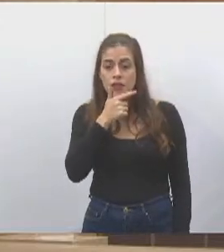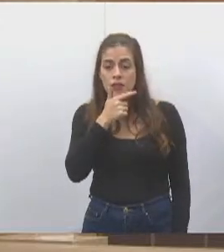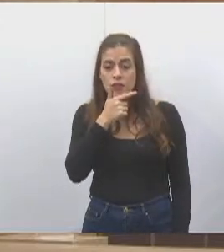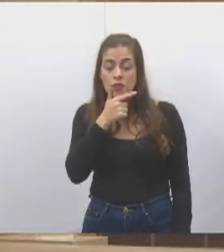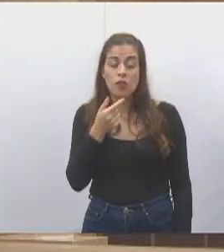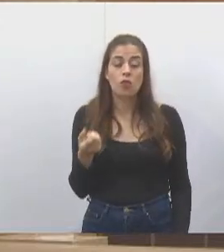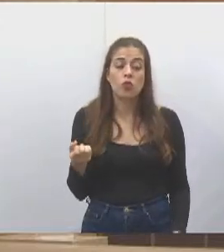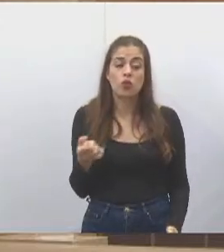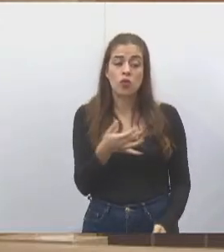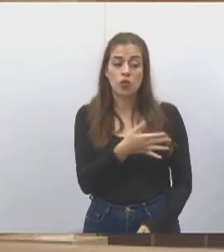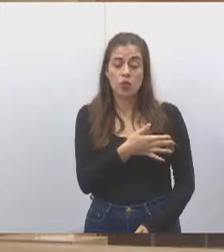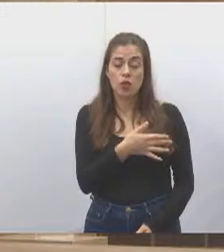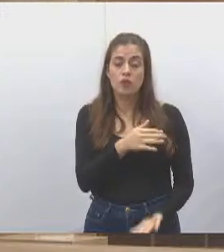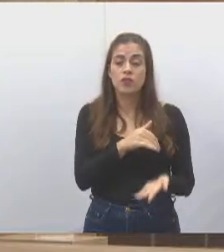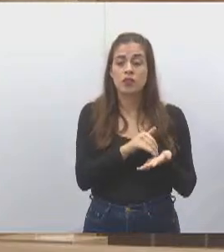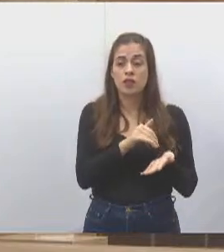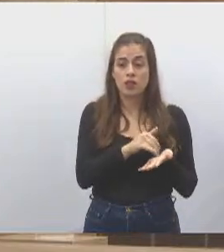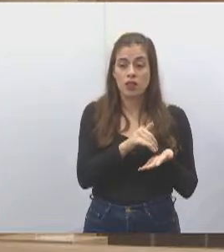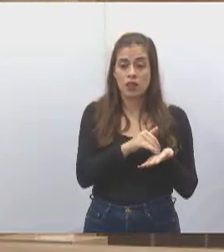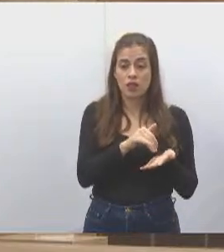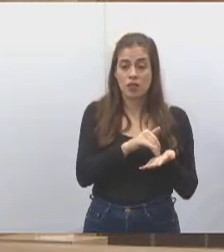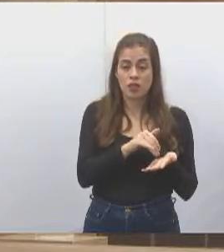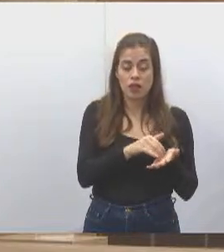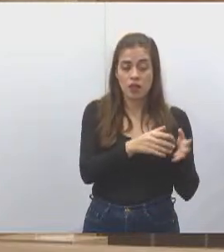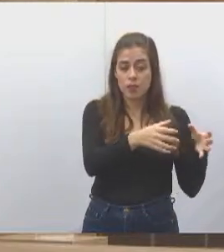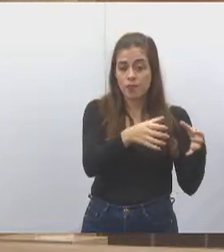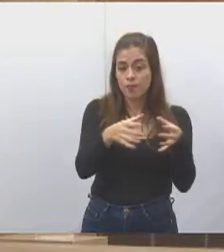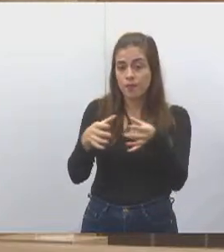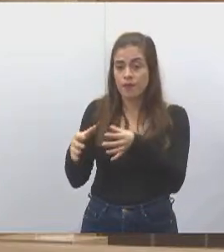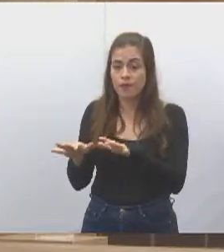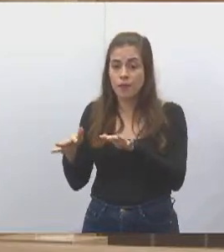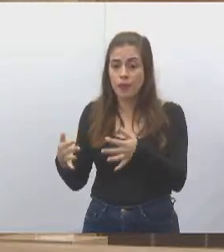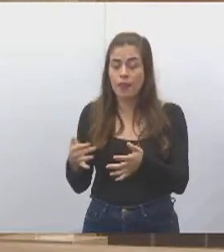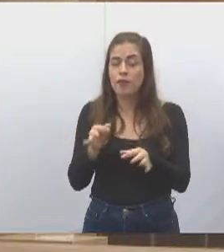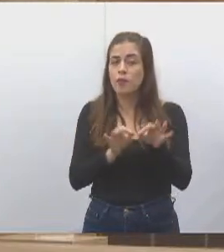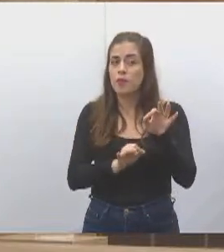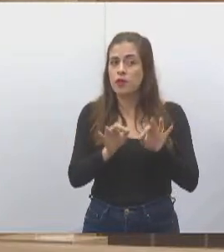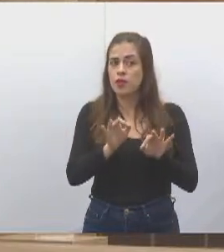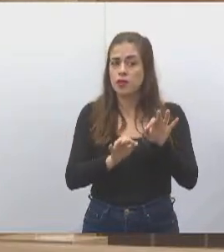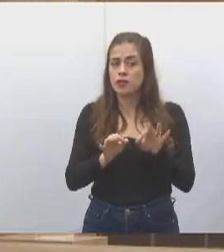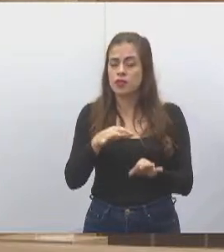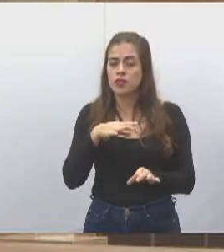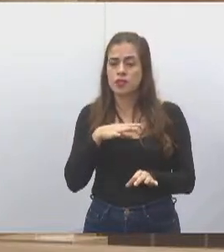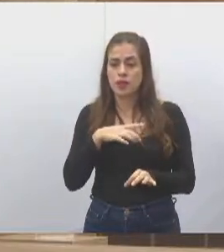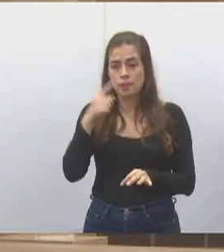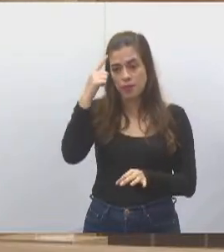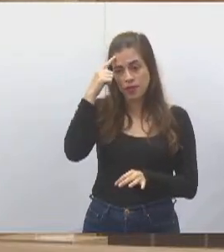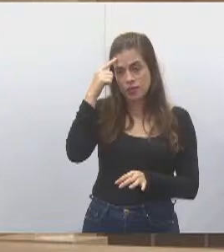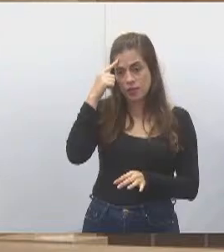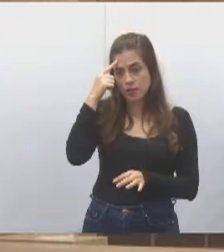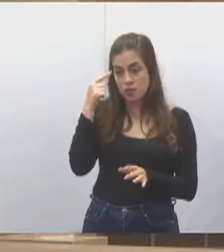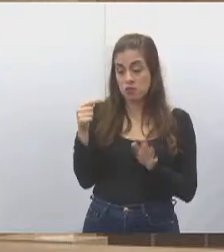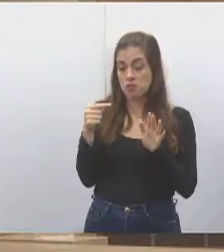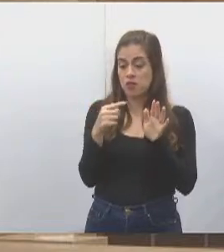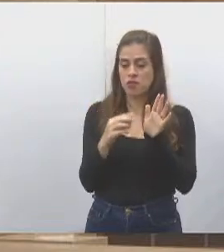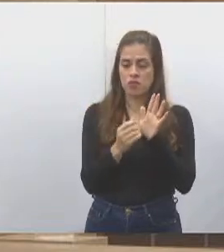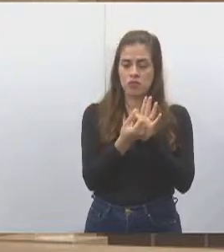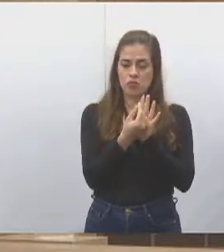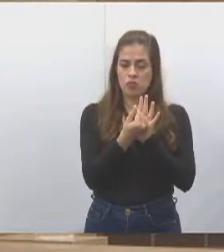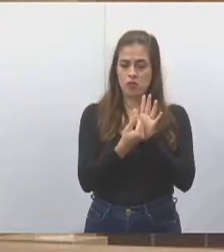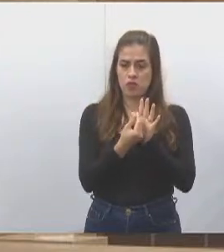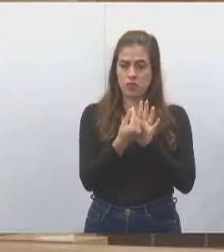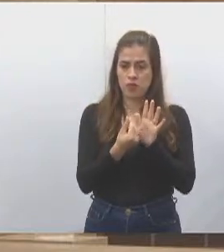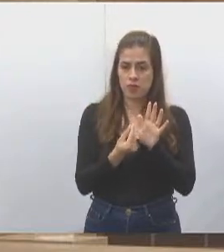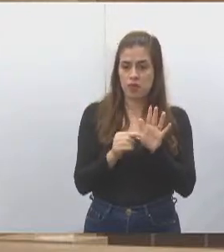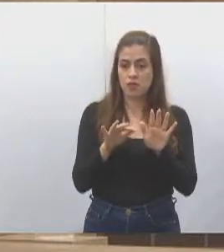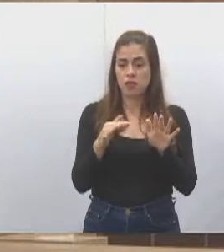e esse secretariado irá fazer um planejamento da cidade baseado nesse orçamento. Então, muitas das